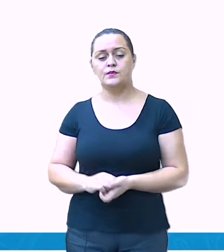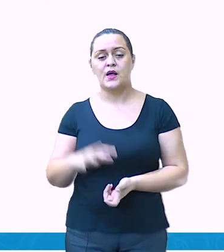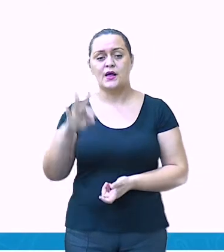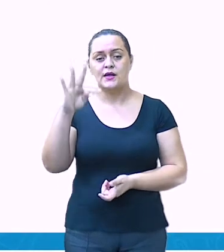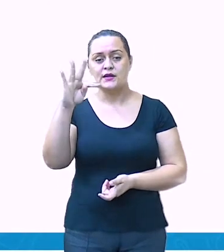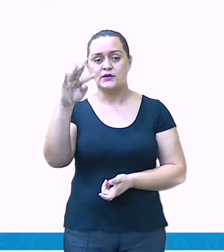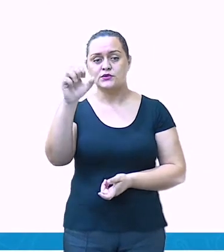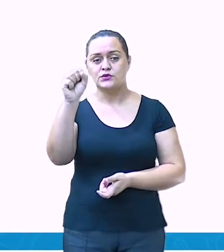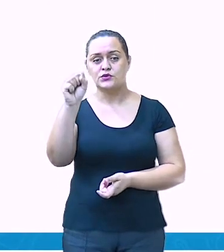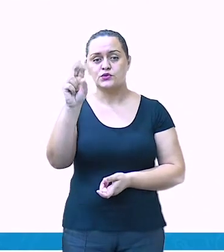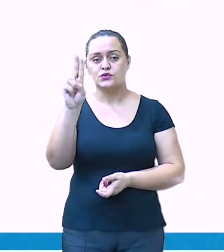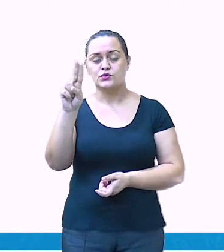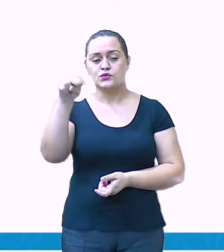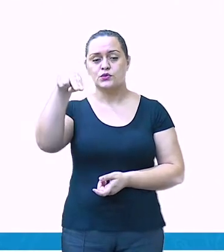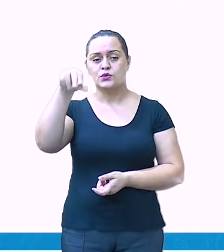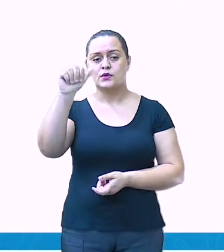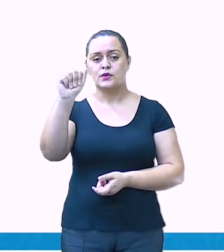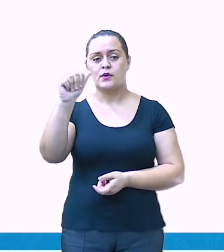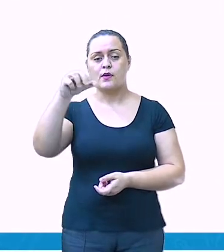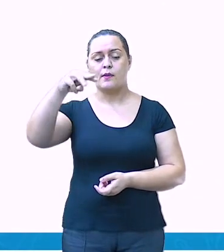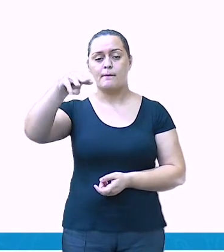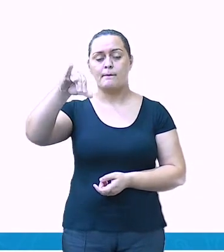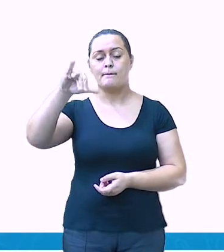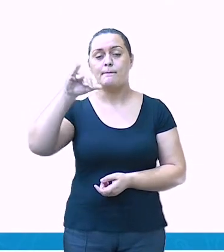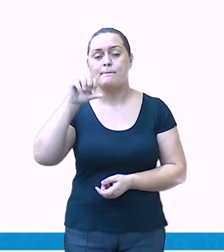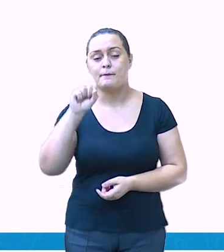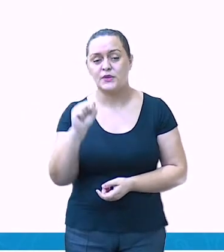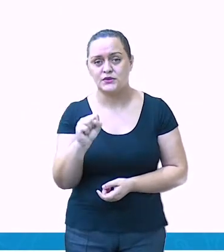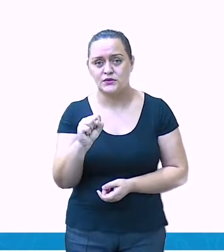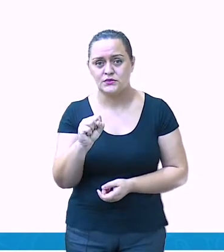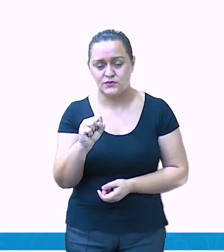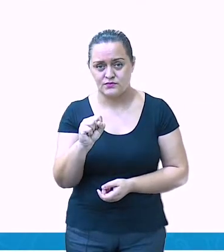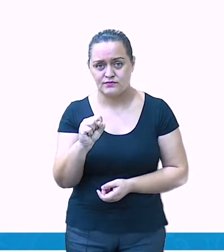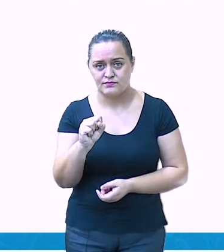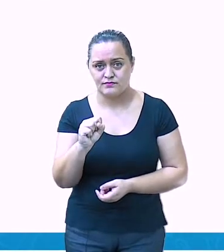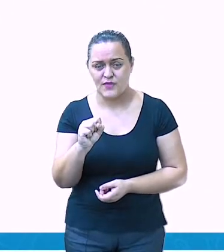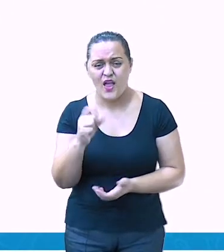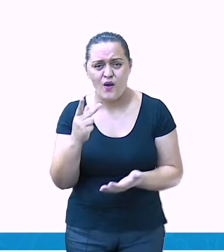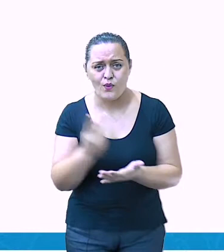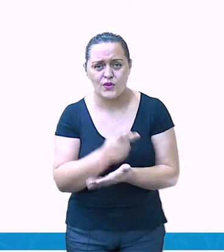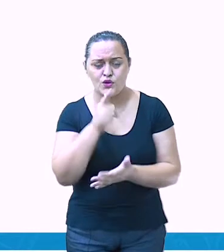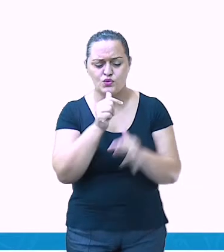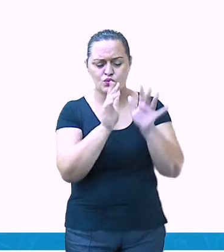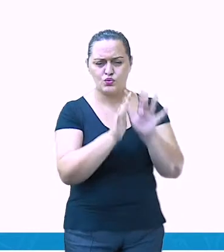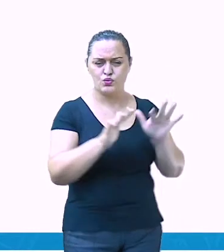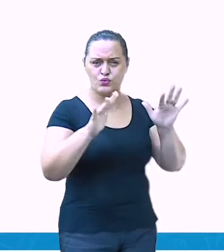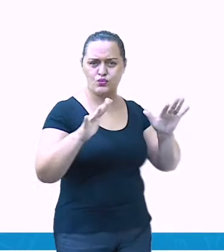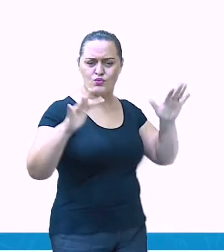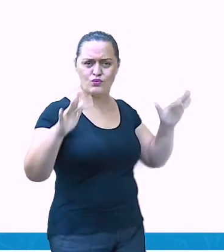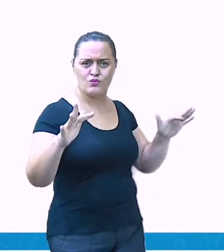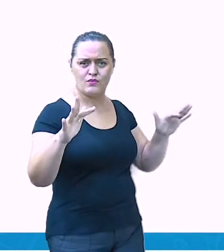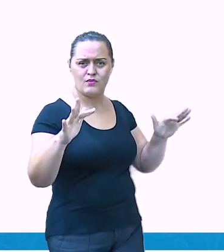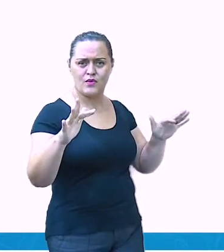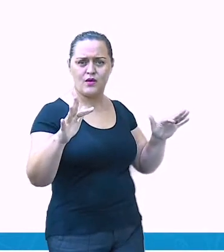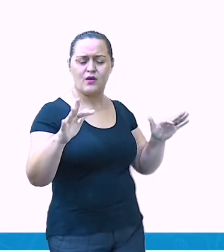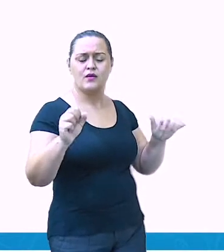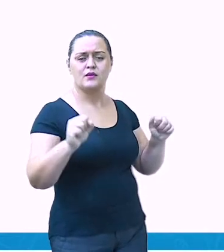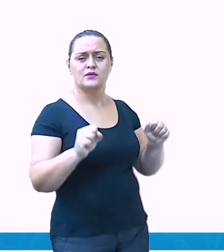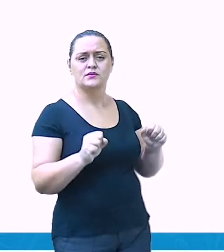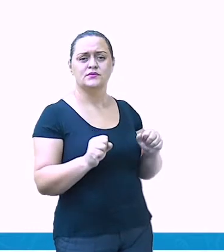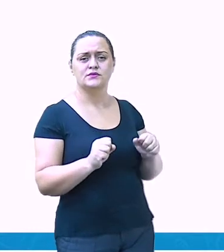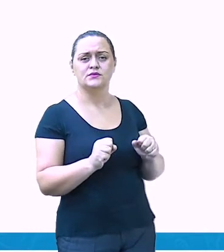Quando isso acontece no mar, provoca um deslocamento da massa de